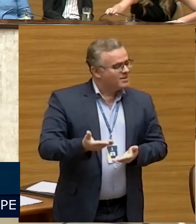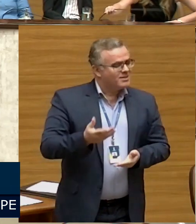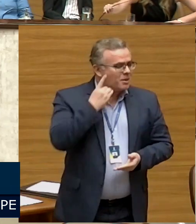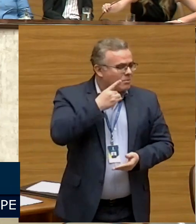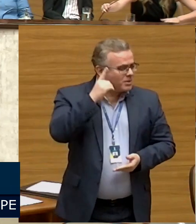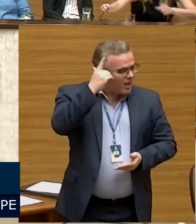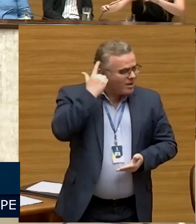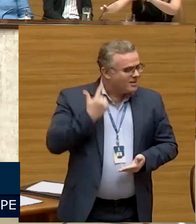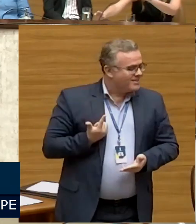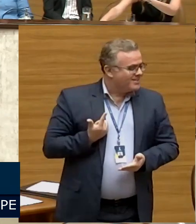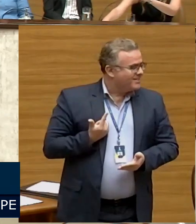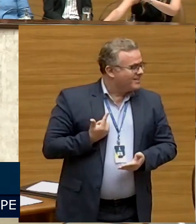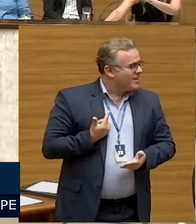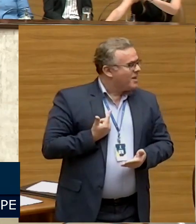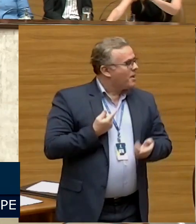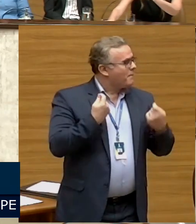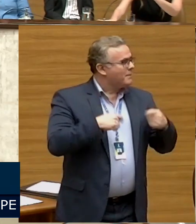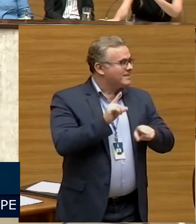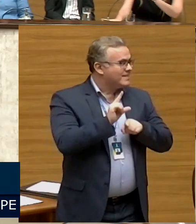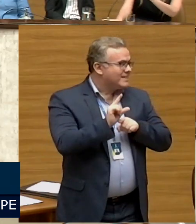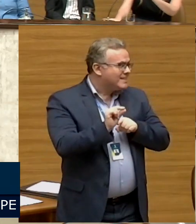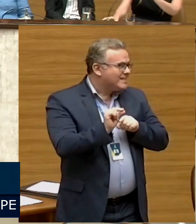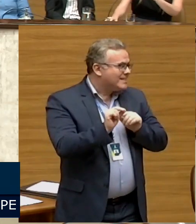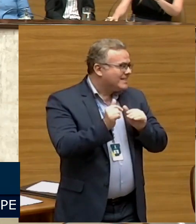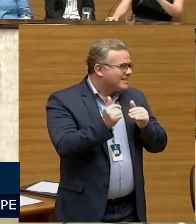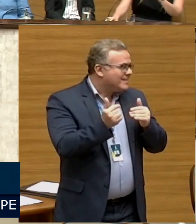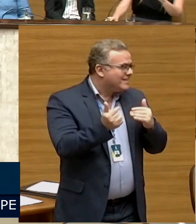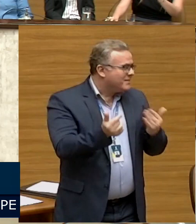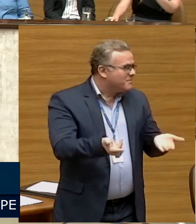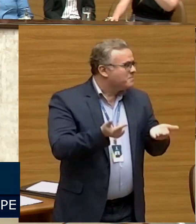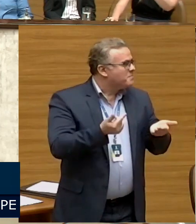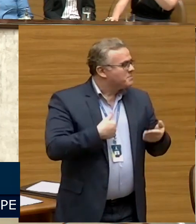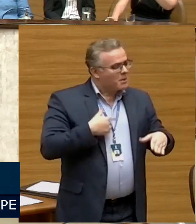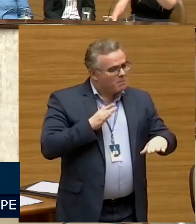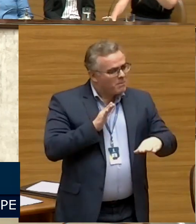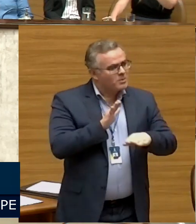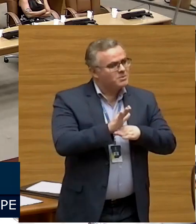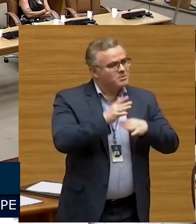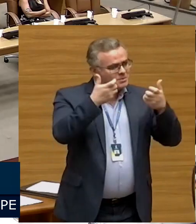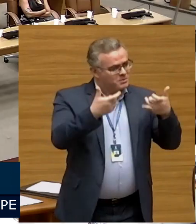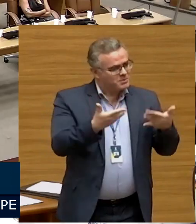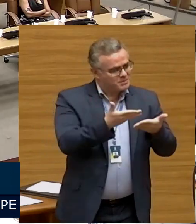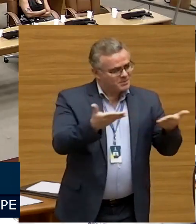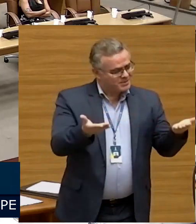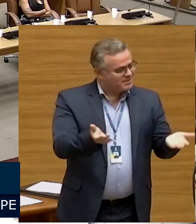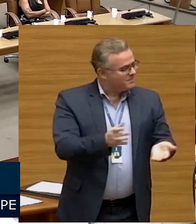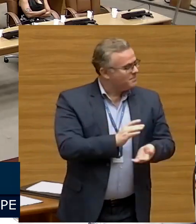vai precisar se ausentar para contribuir com essa sessão especial.